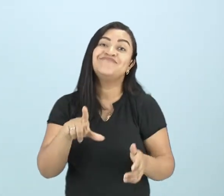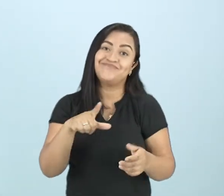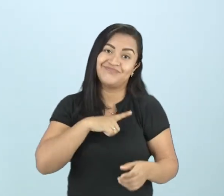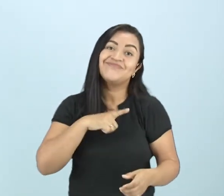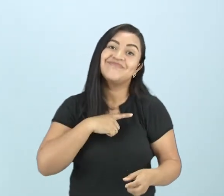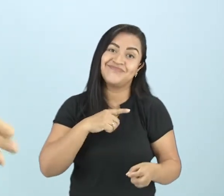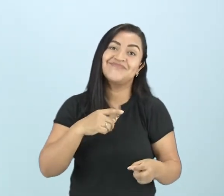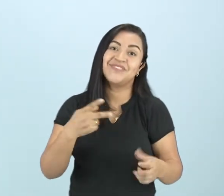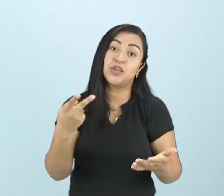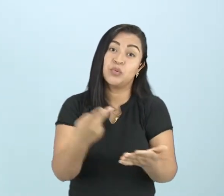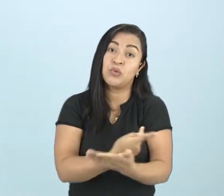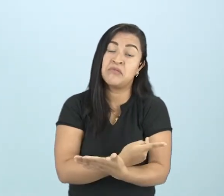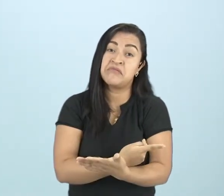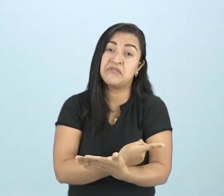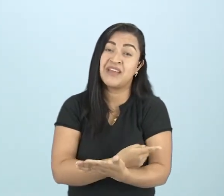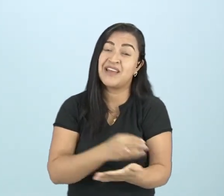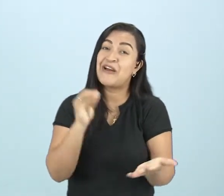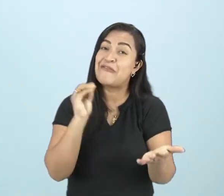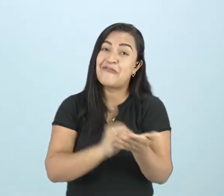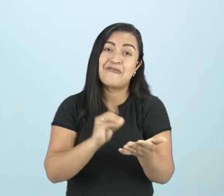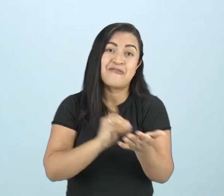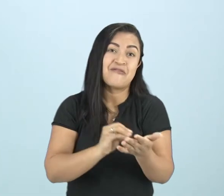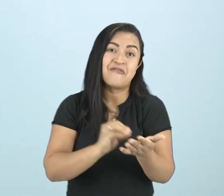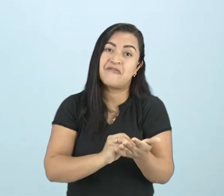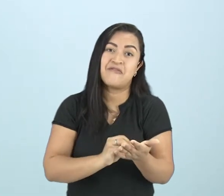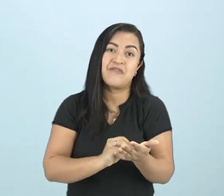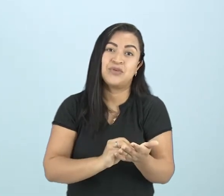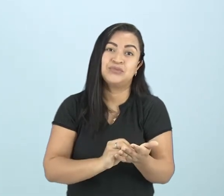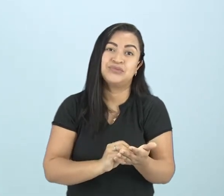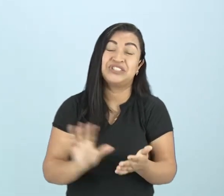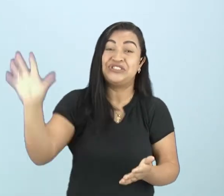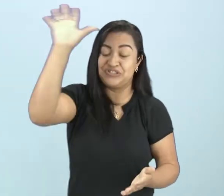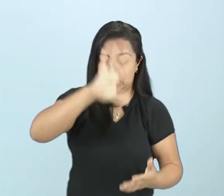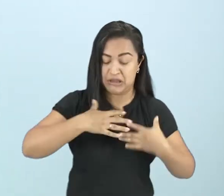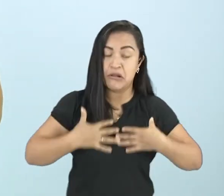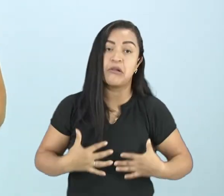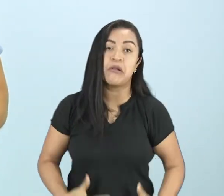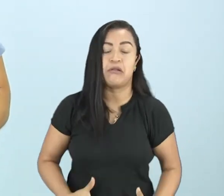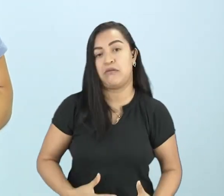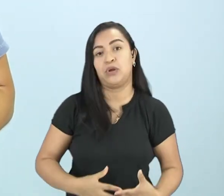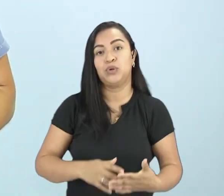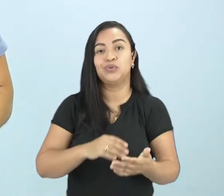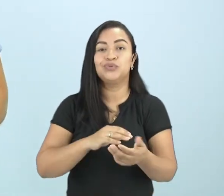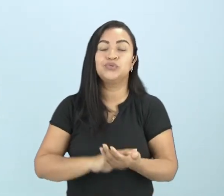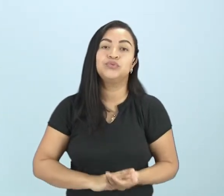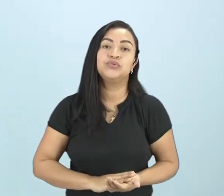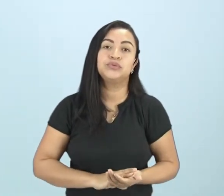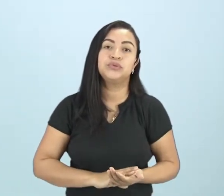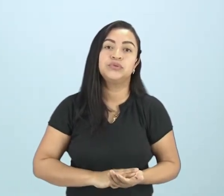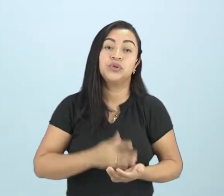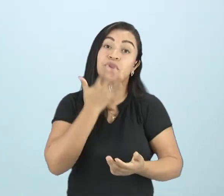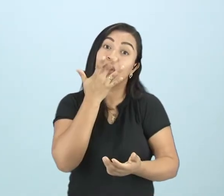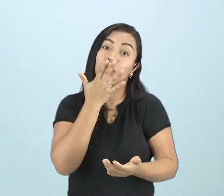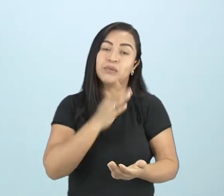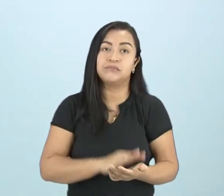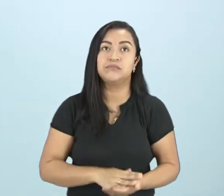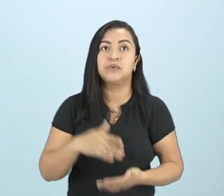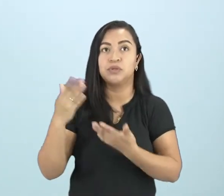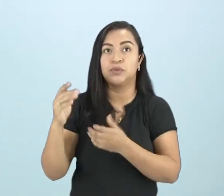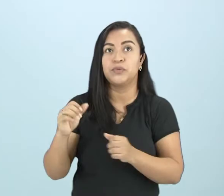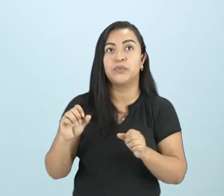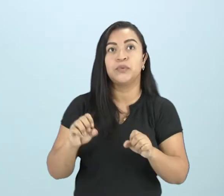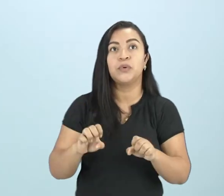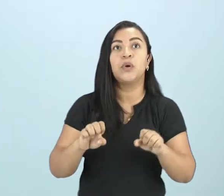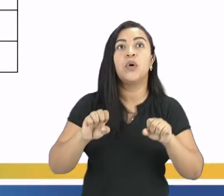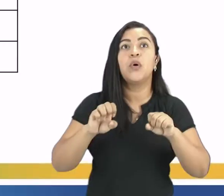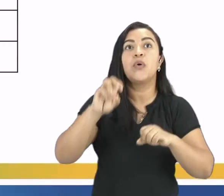é a completa ausência do pigmento, e nesse caso, o albinismo. Então vamos ver no quadro aqui. Nesse quadro nós temos os